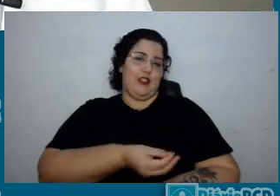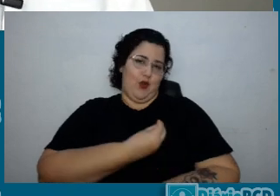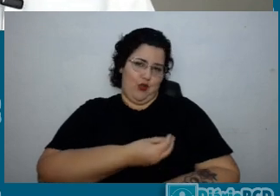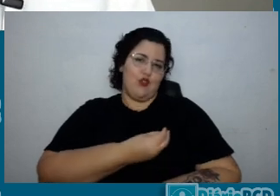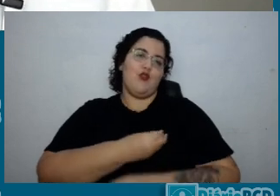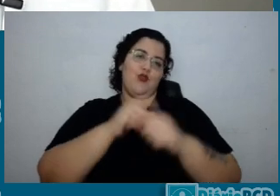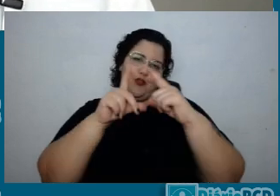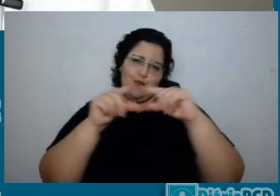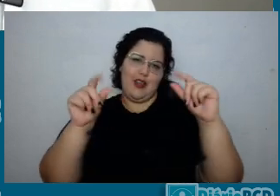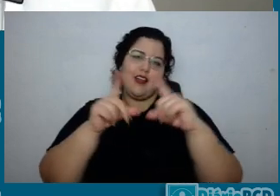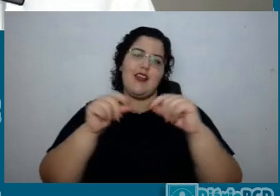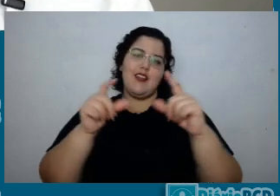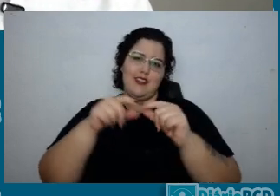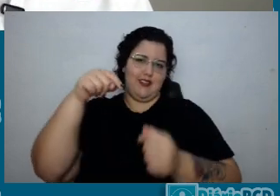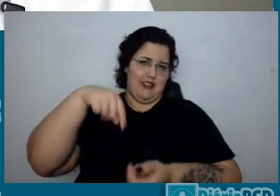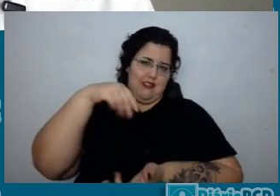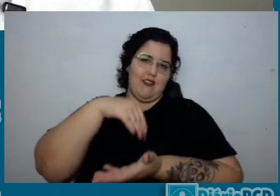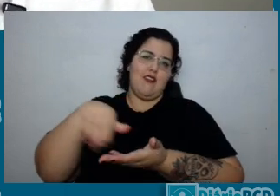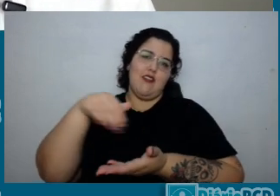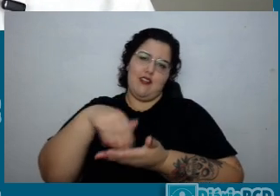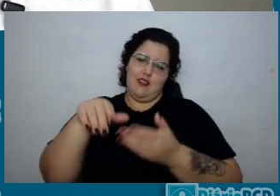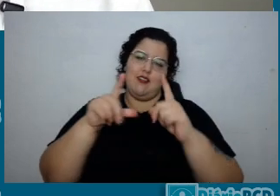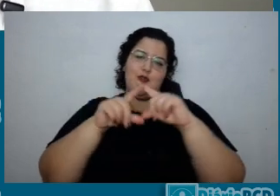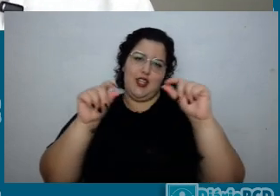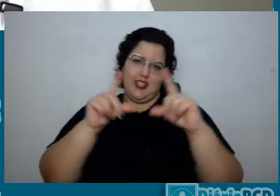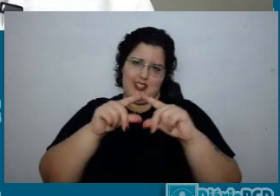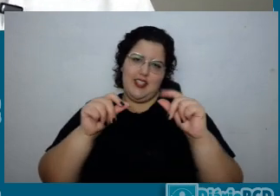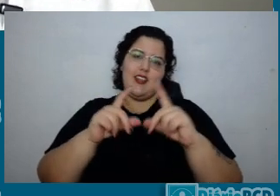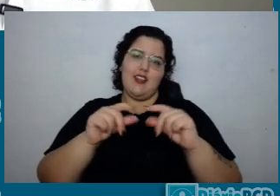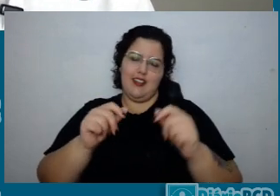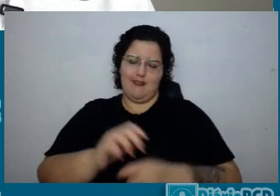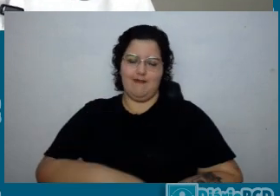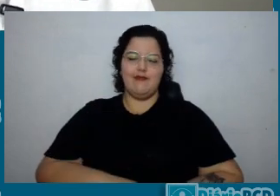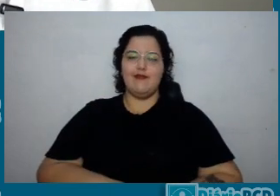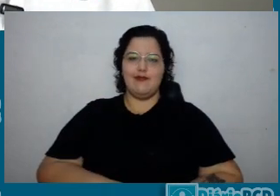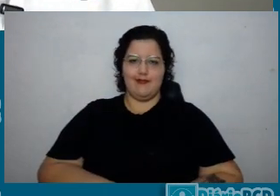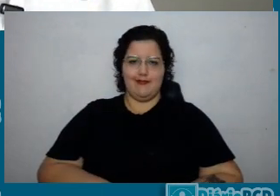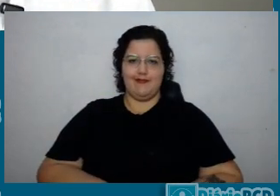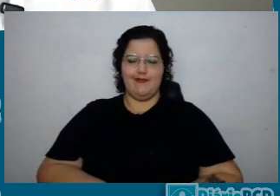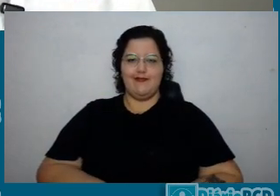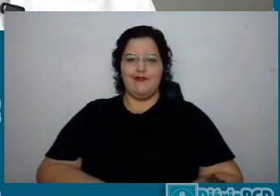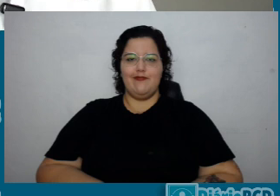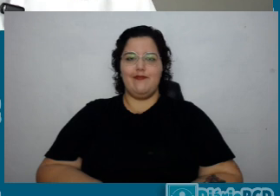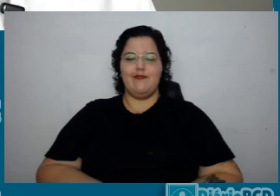Estou em Brasília, aqui no gabinete. Tá ótimo, tá ótimo.